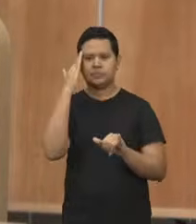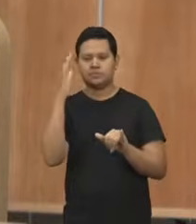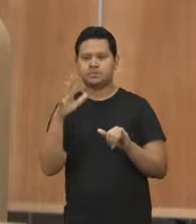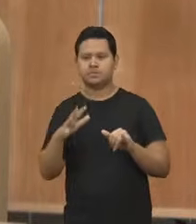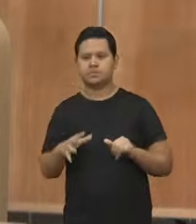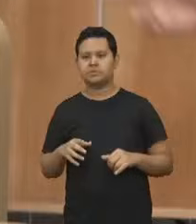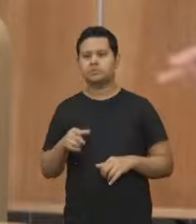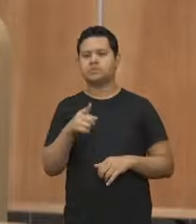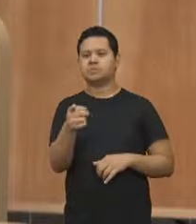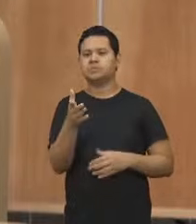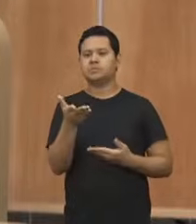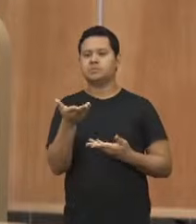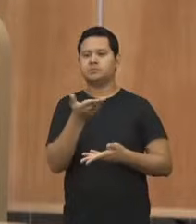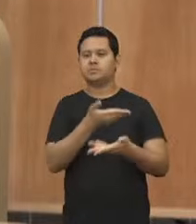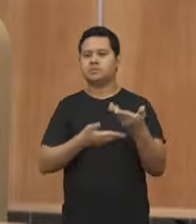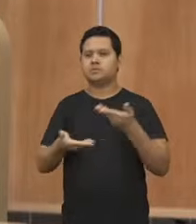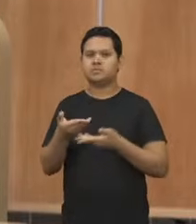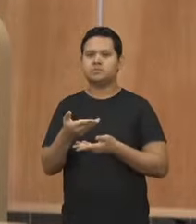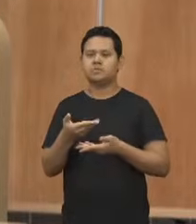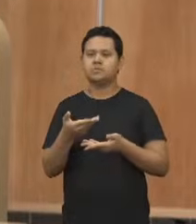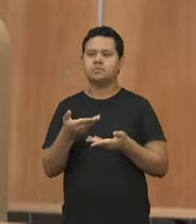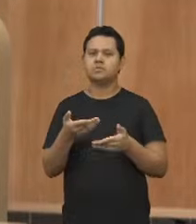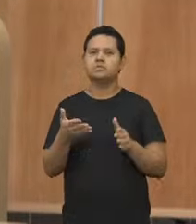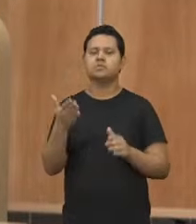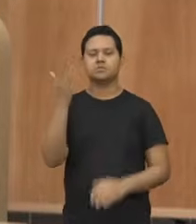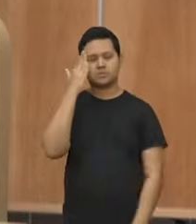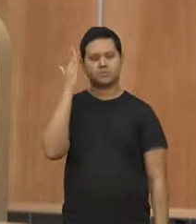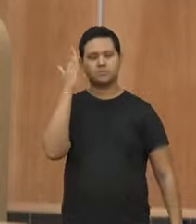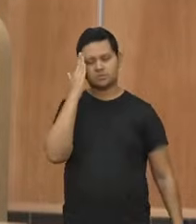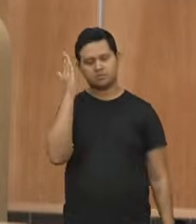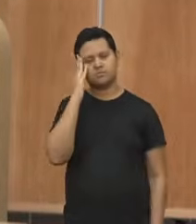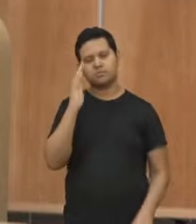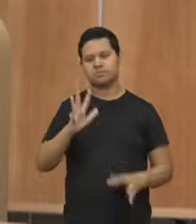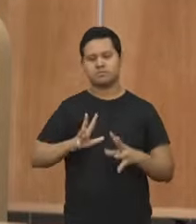a prestação de contas feita aqui nesta casa